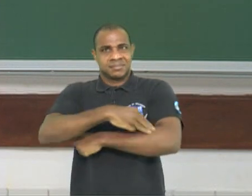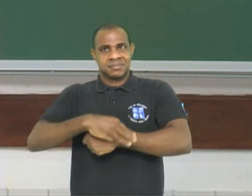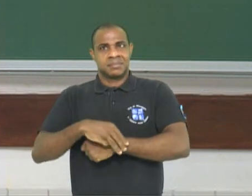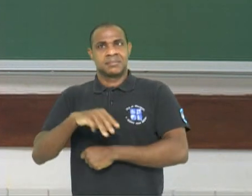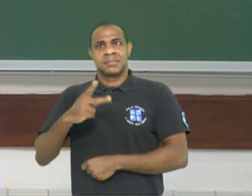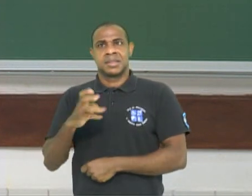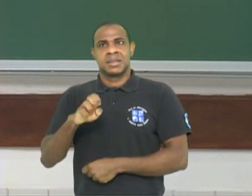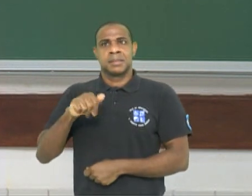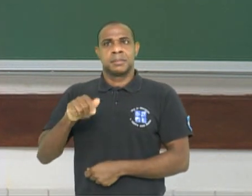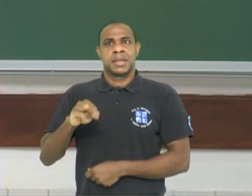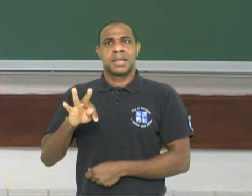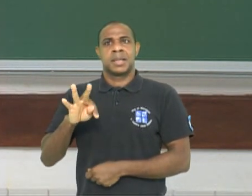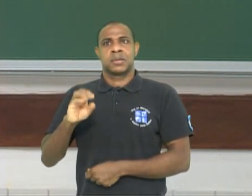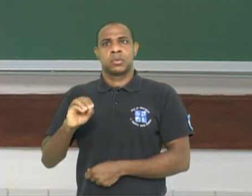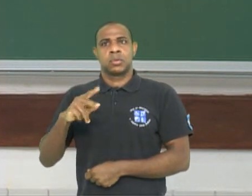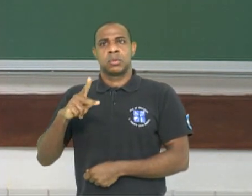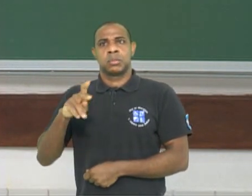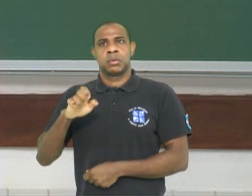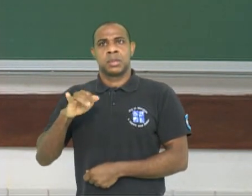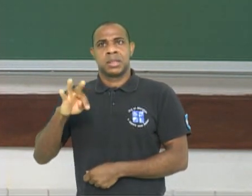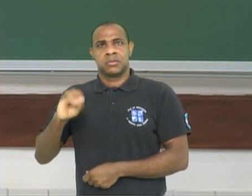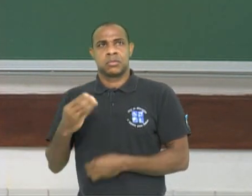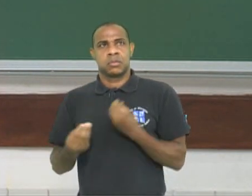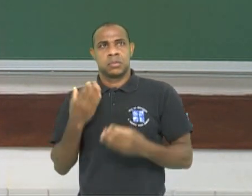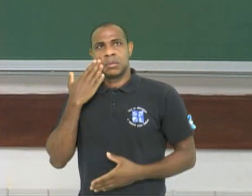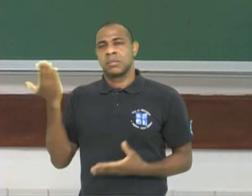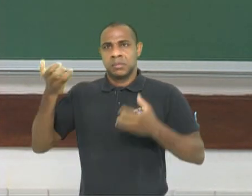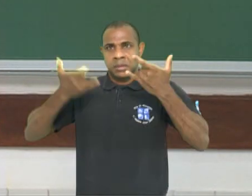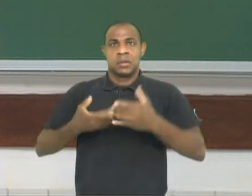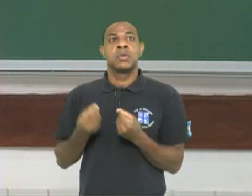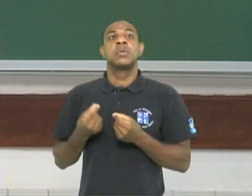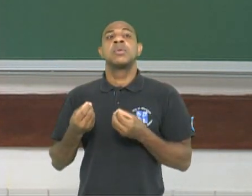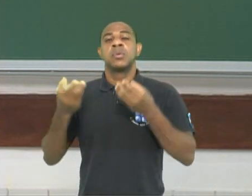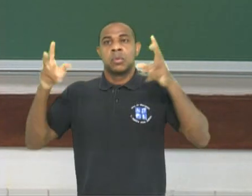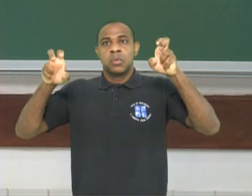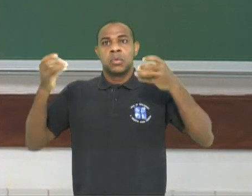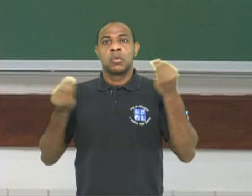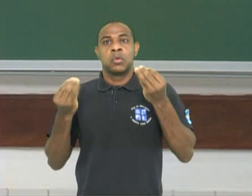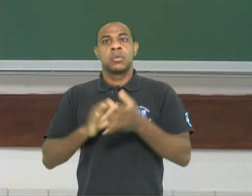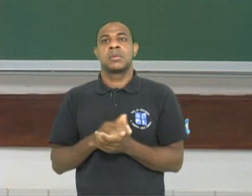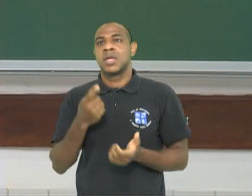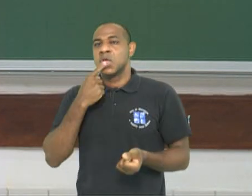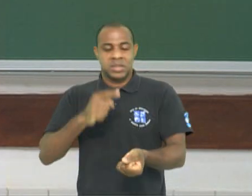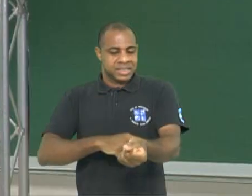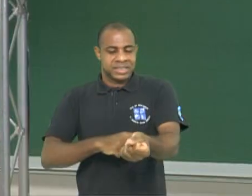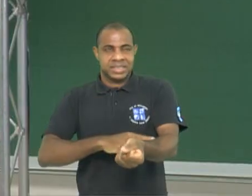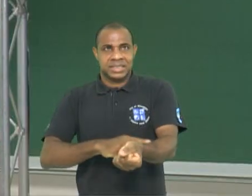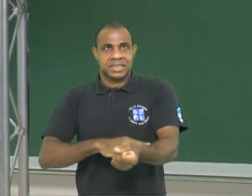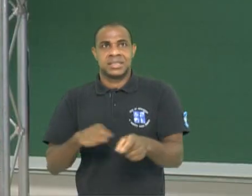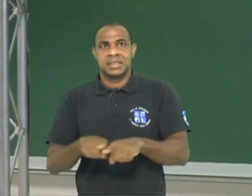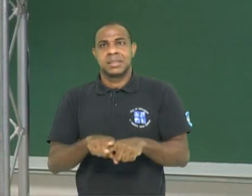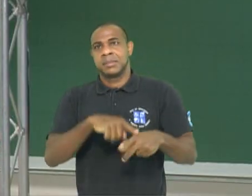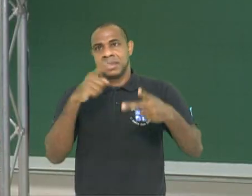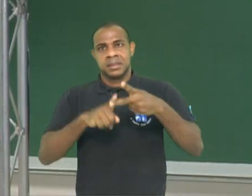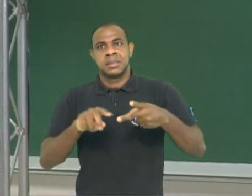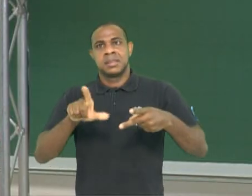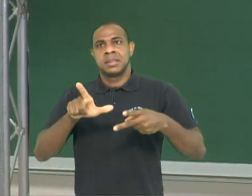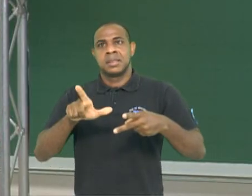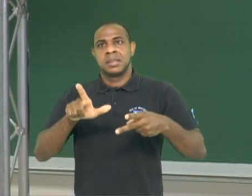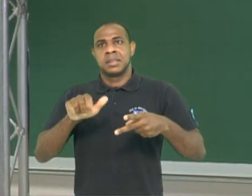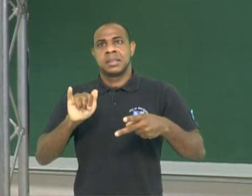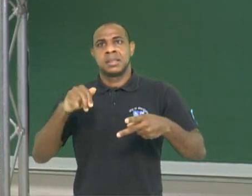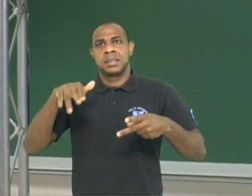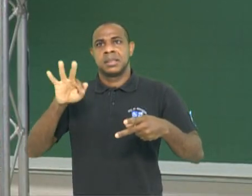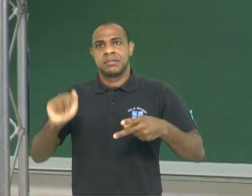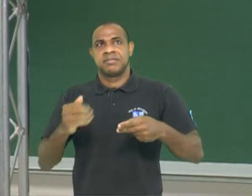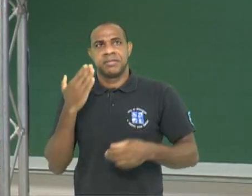e hoje eu trago para vocês o assunto sangue e linfa, tá? Vamos entender certinho aqui na sequência. Antes eu